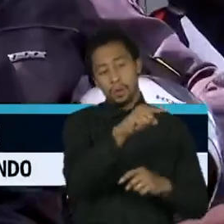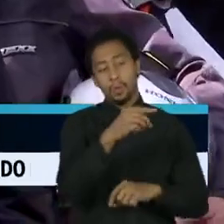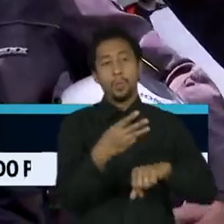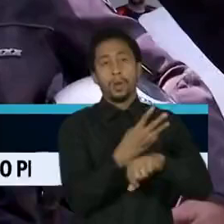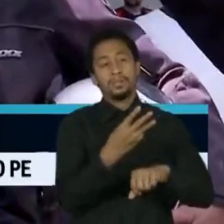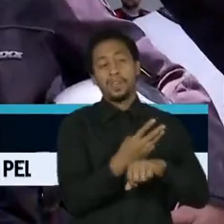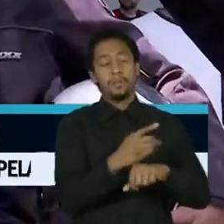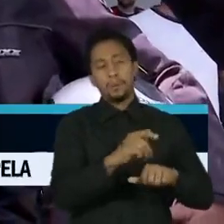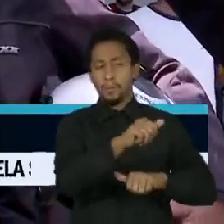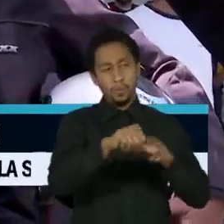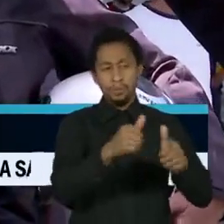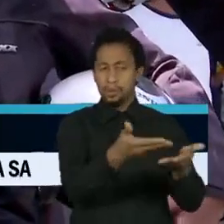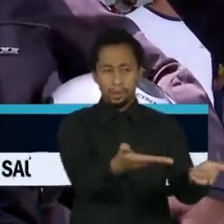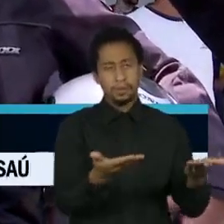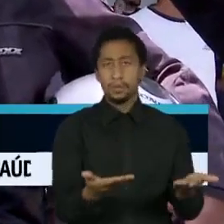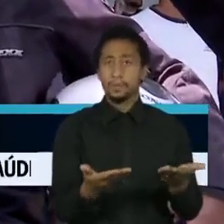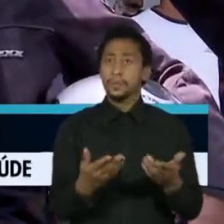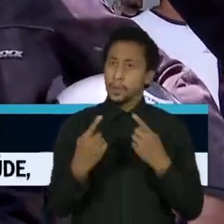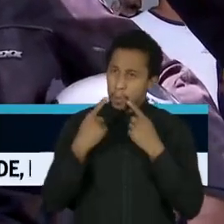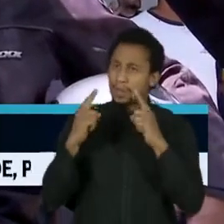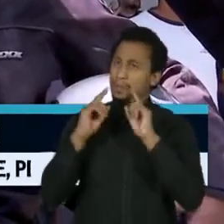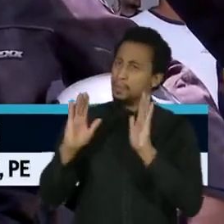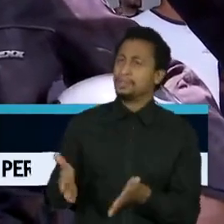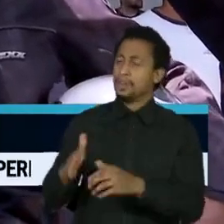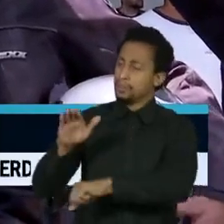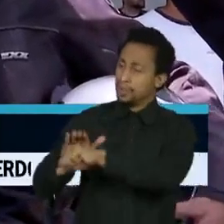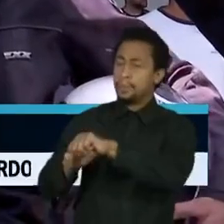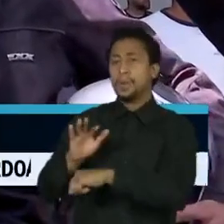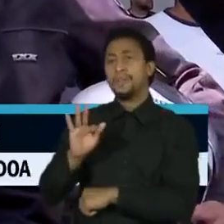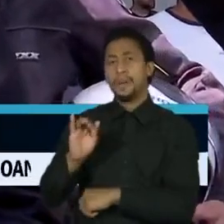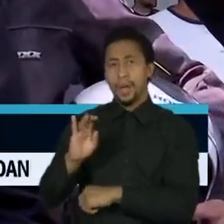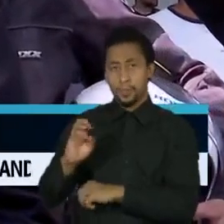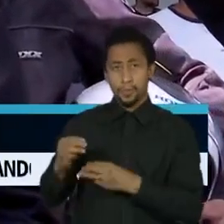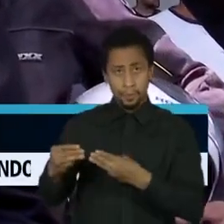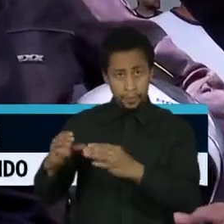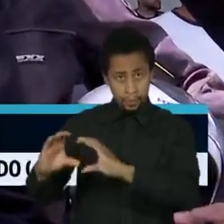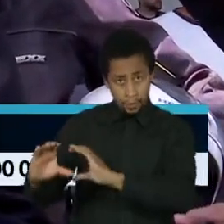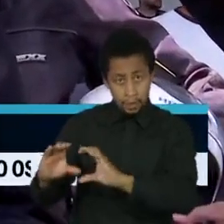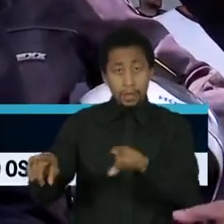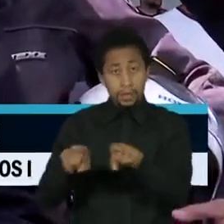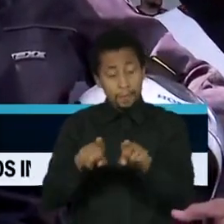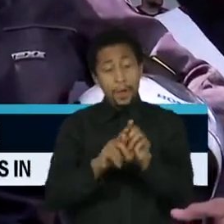questionou. Conversei com o Fábio Faria, vou conversar com o